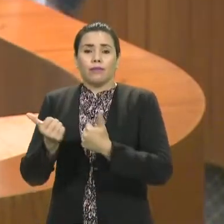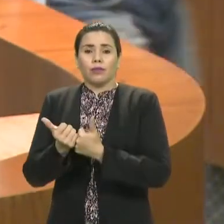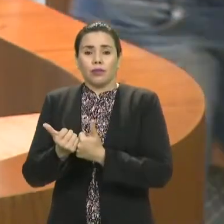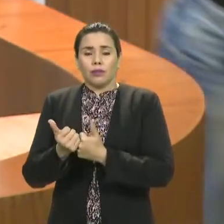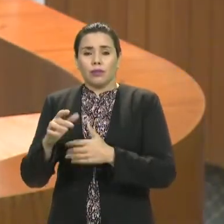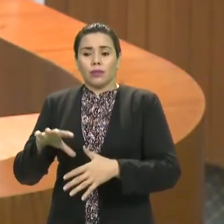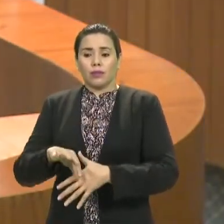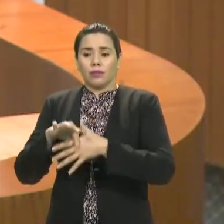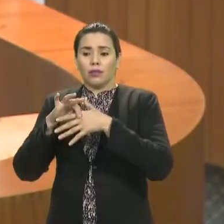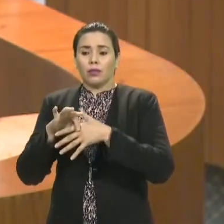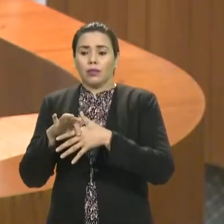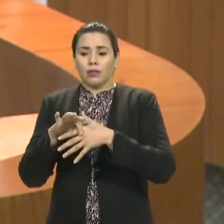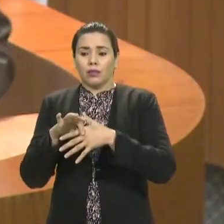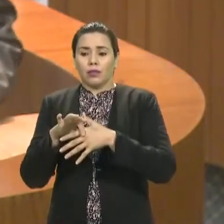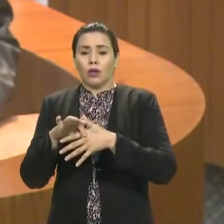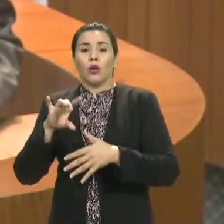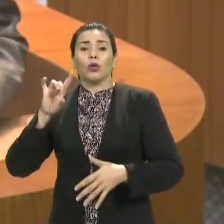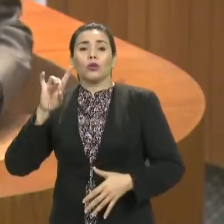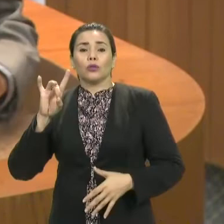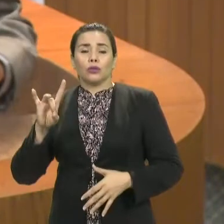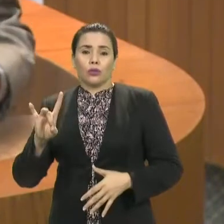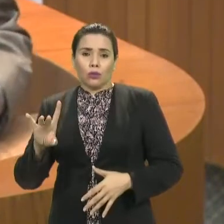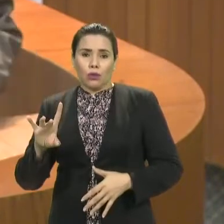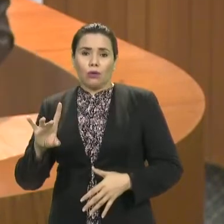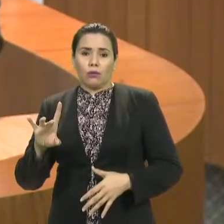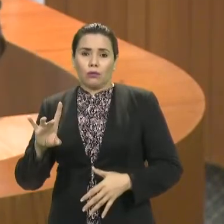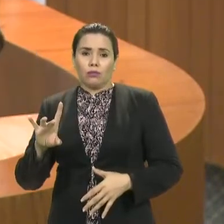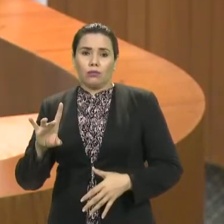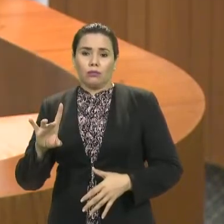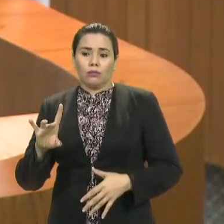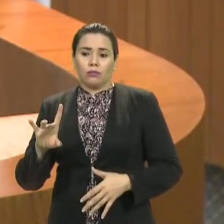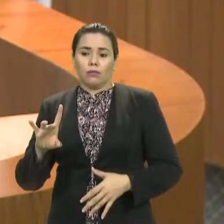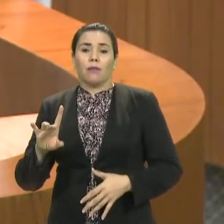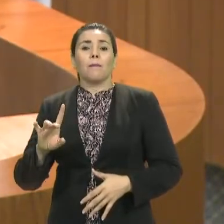valer segundo este regimento.